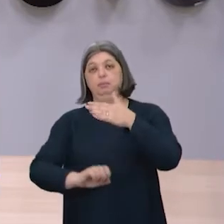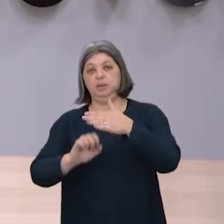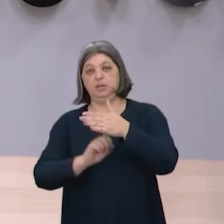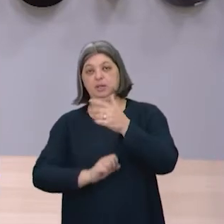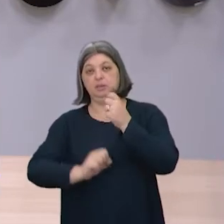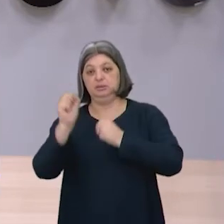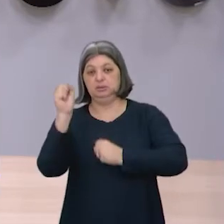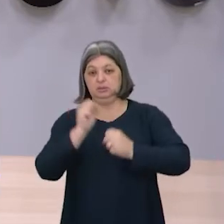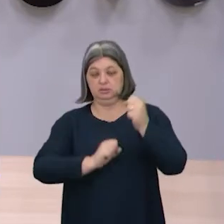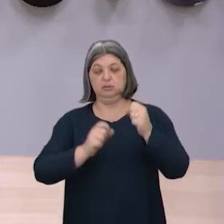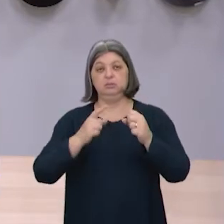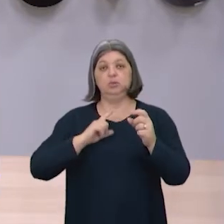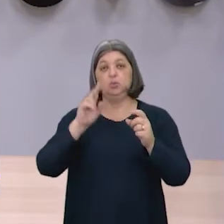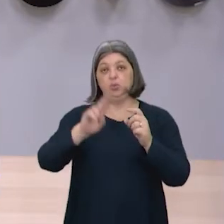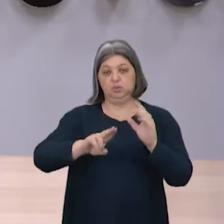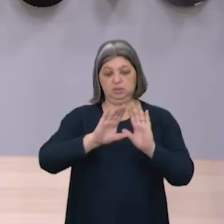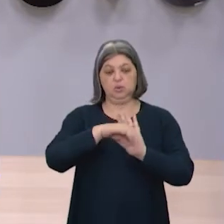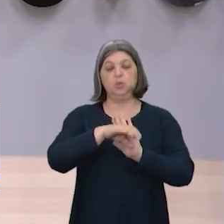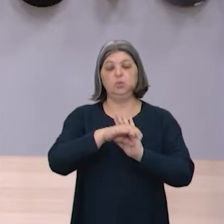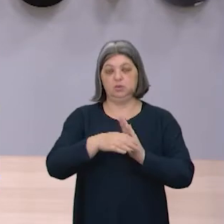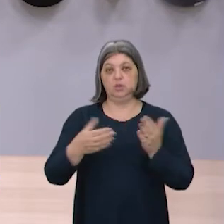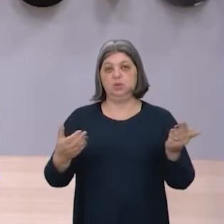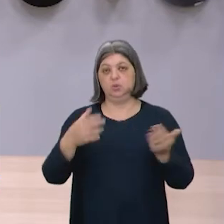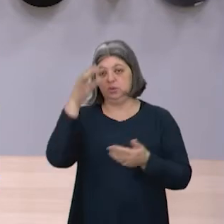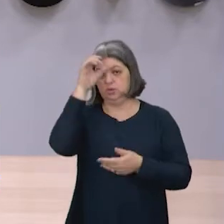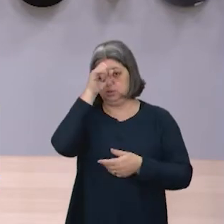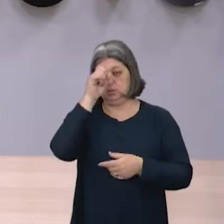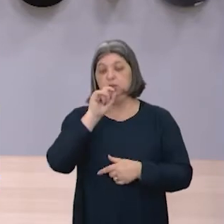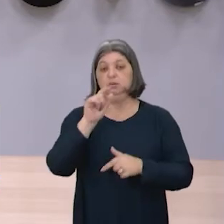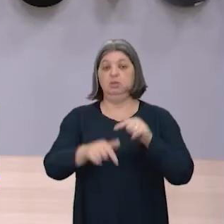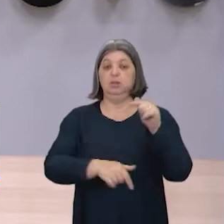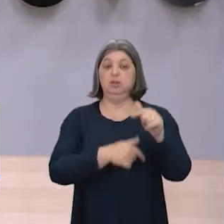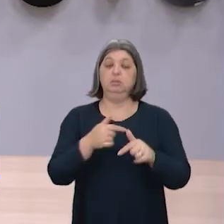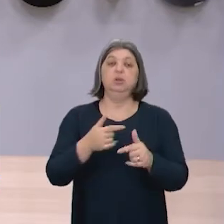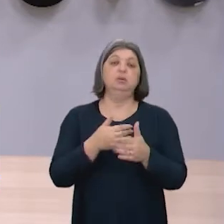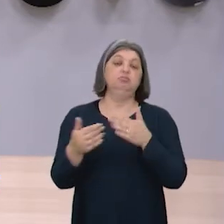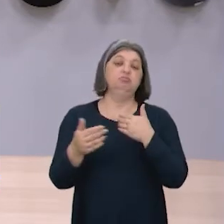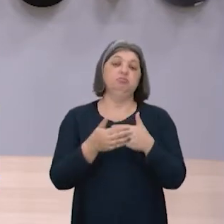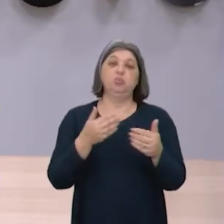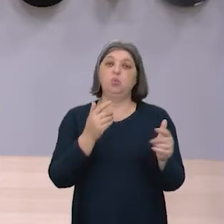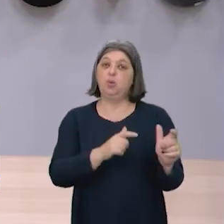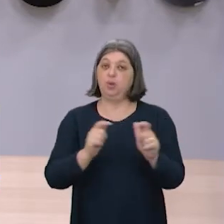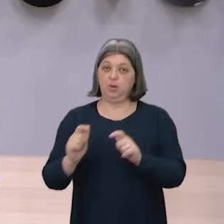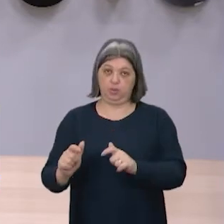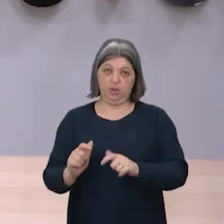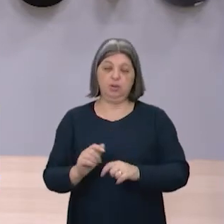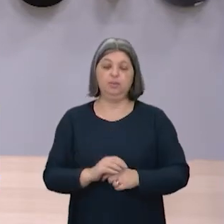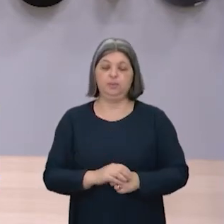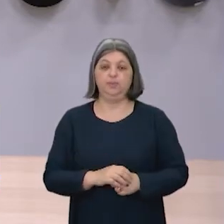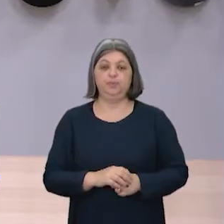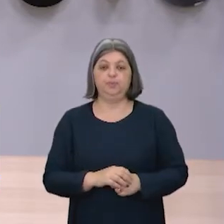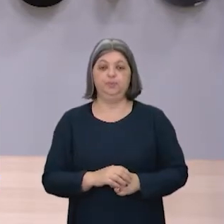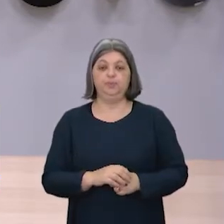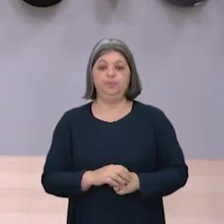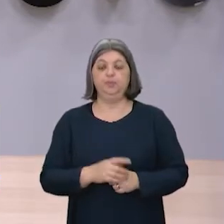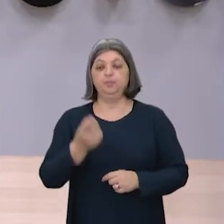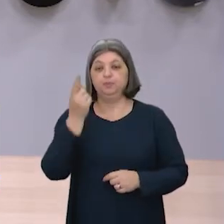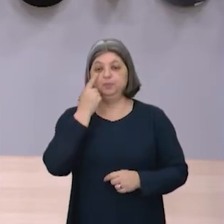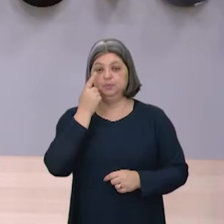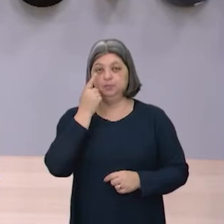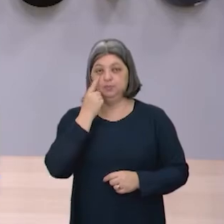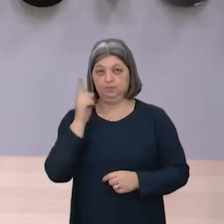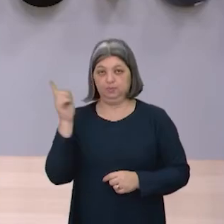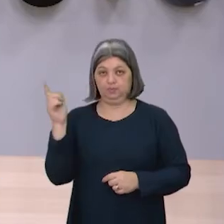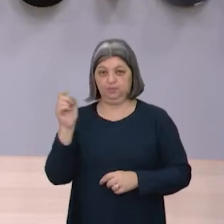esses conceitos que nós estamos aprendendo hoje para trabalhar ali em qualquer lugar. Vamos ver aí nossos